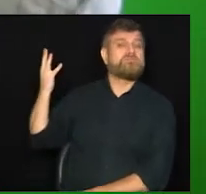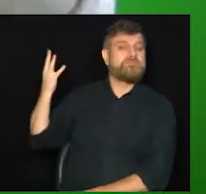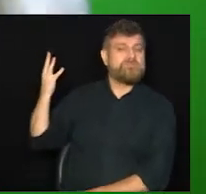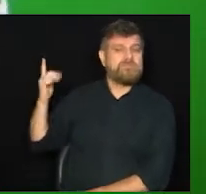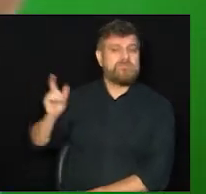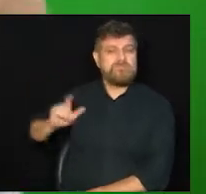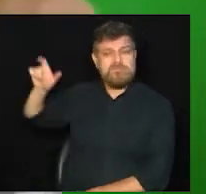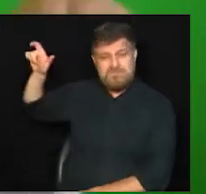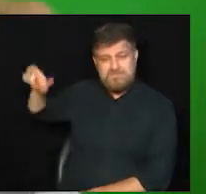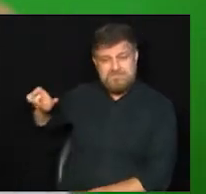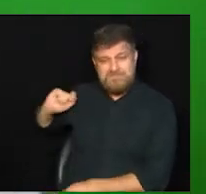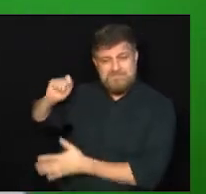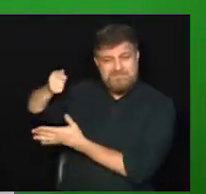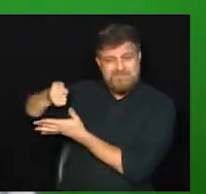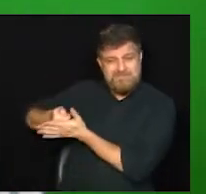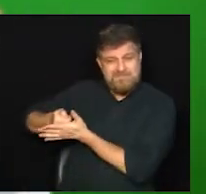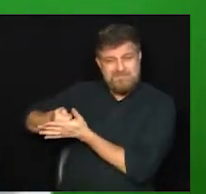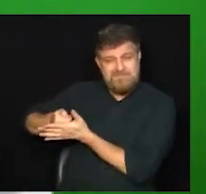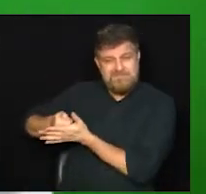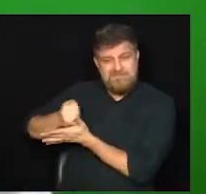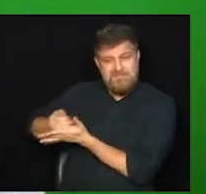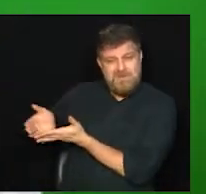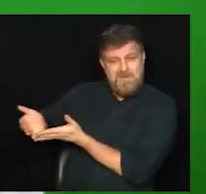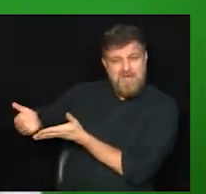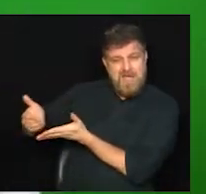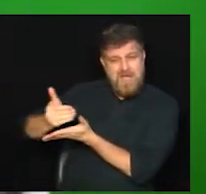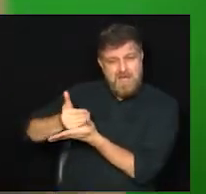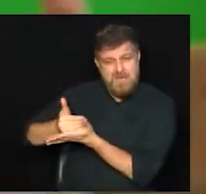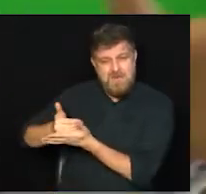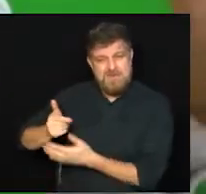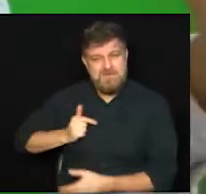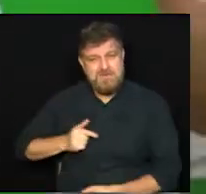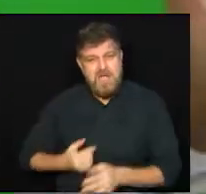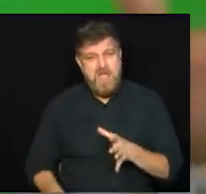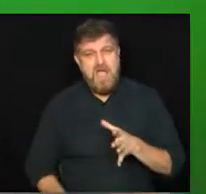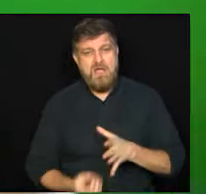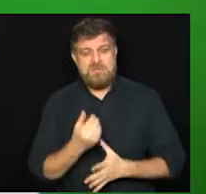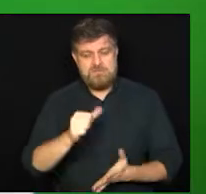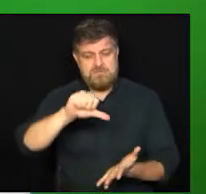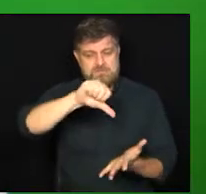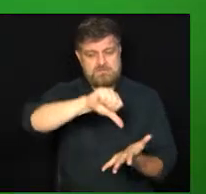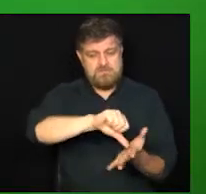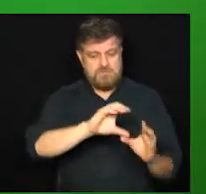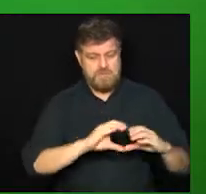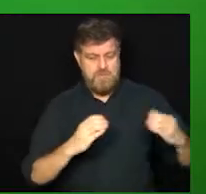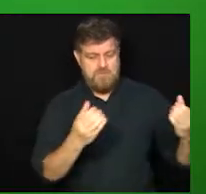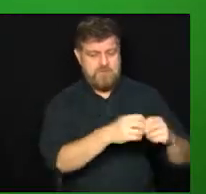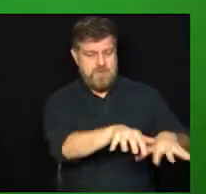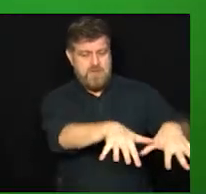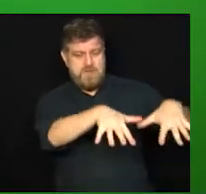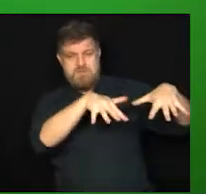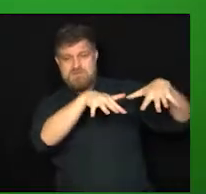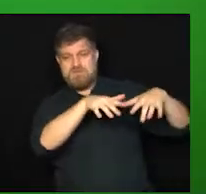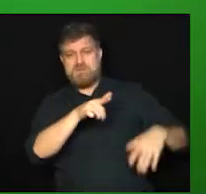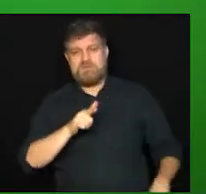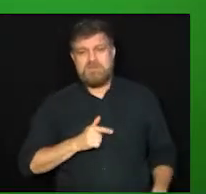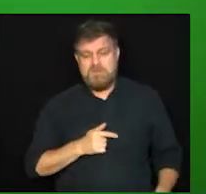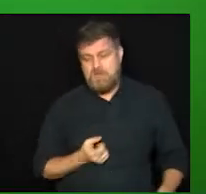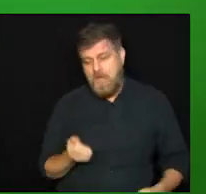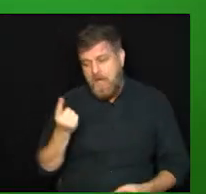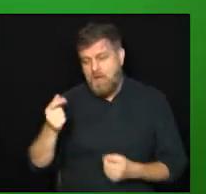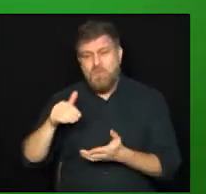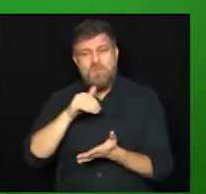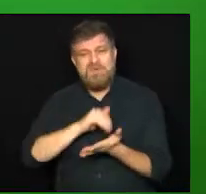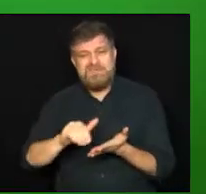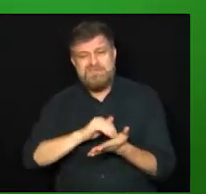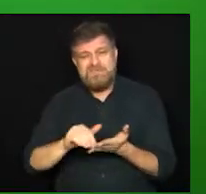alguém deixou de pagar aqui os tributos por ter realizado um evento em Campinas e algum secretário de